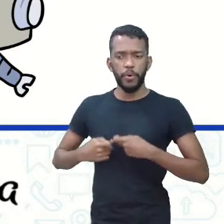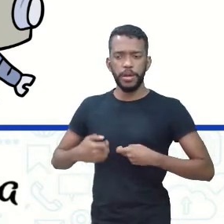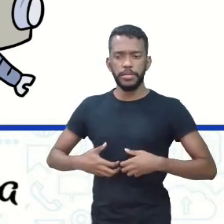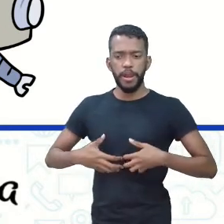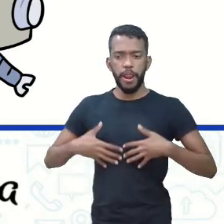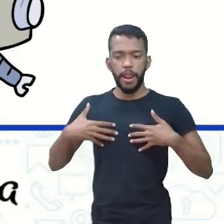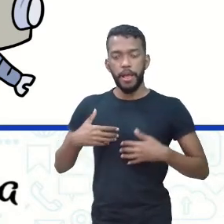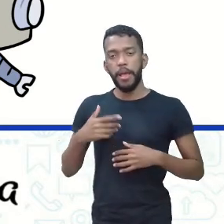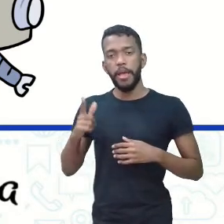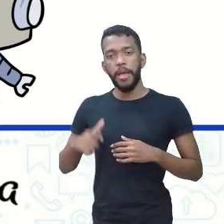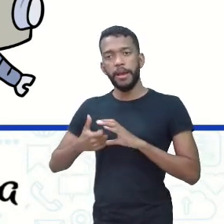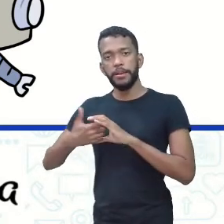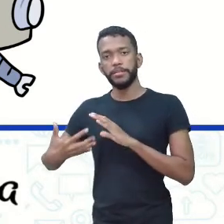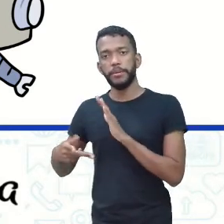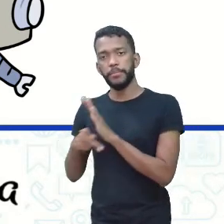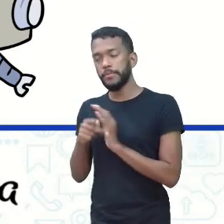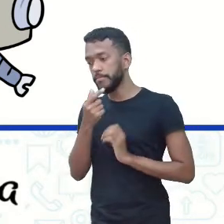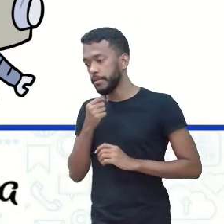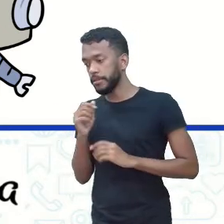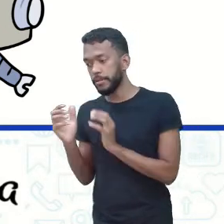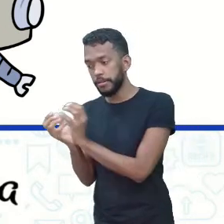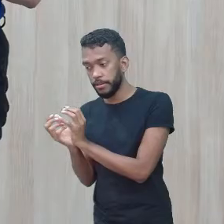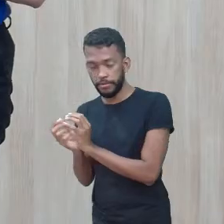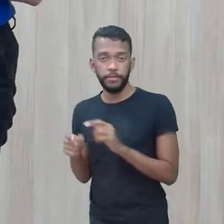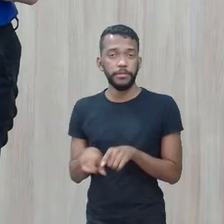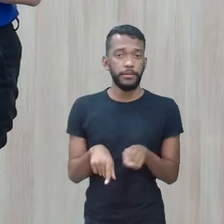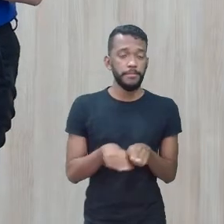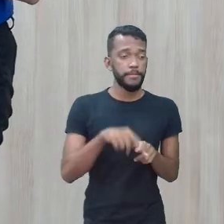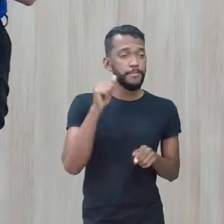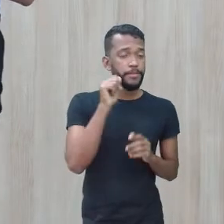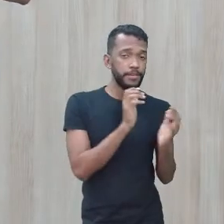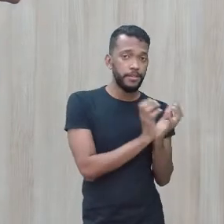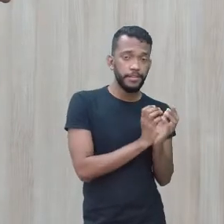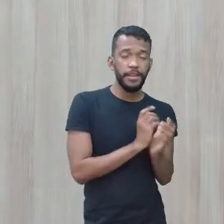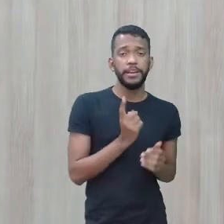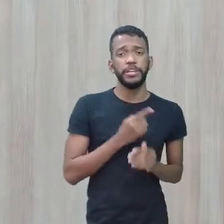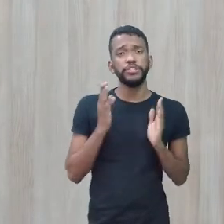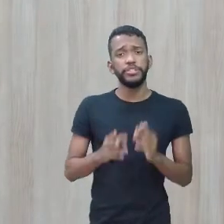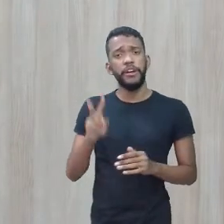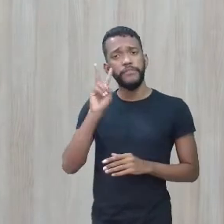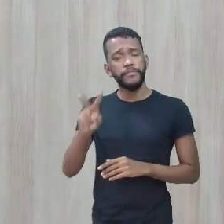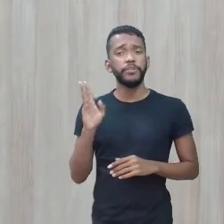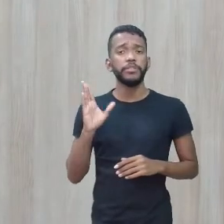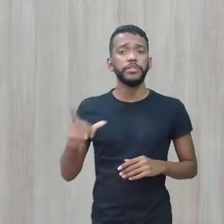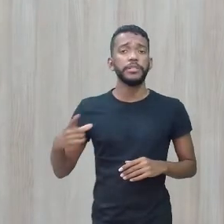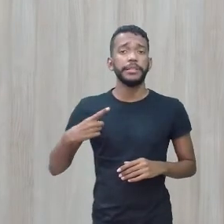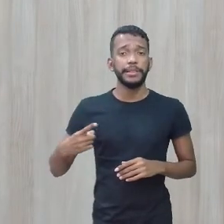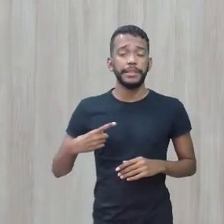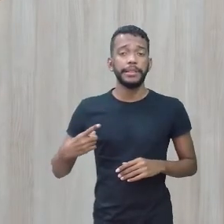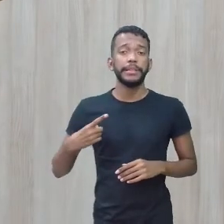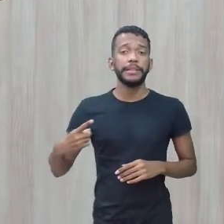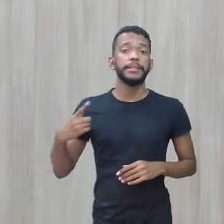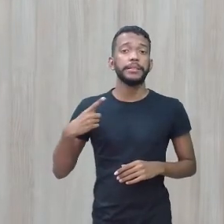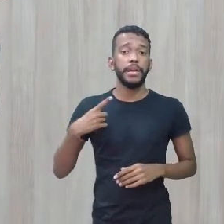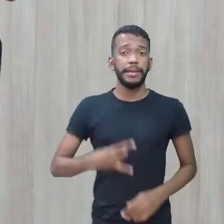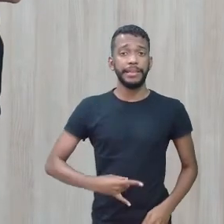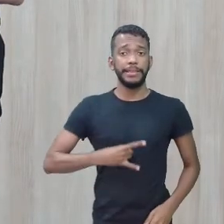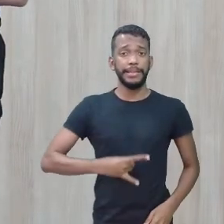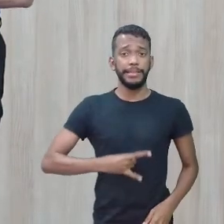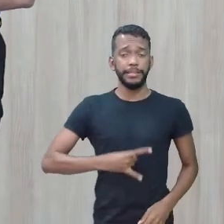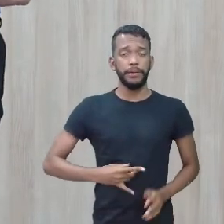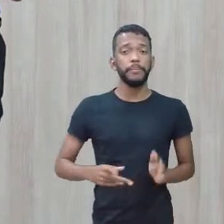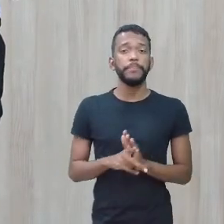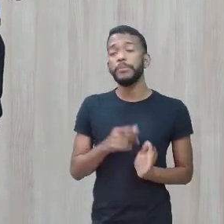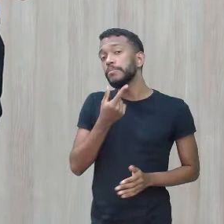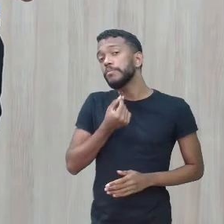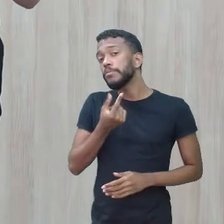dos meninos e das meninas. A testosterona nós vimos que é muito forte a presença nos